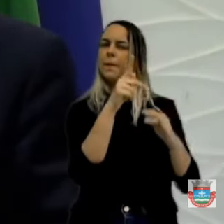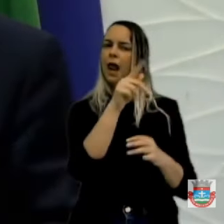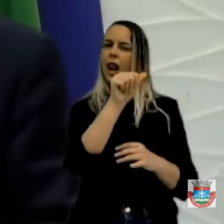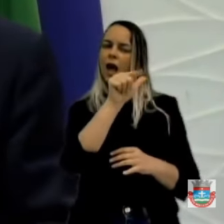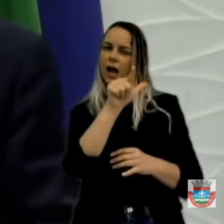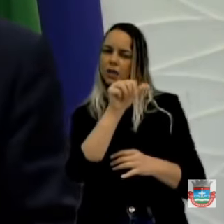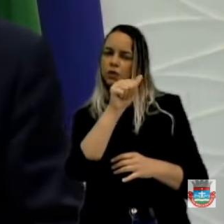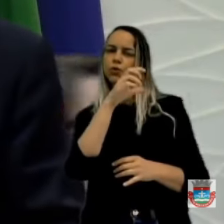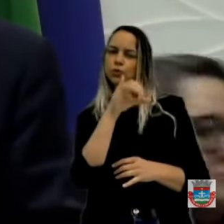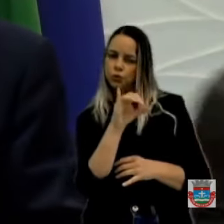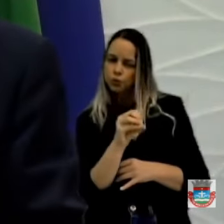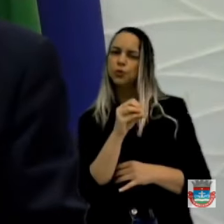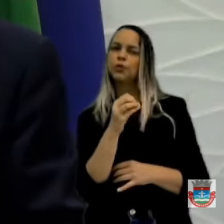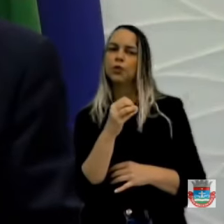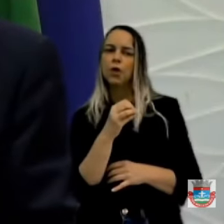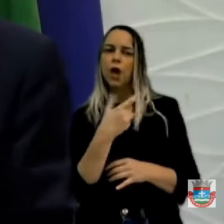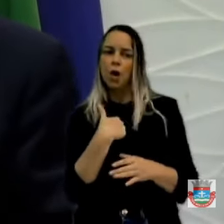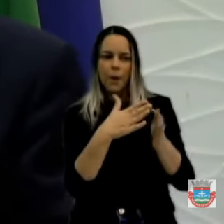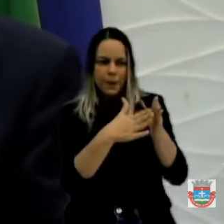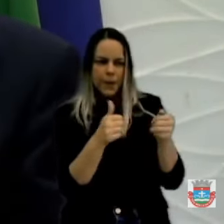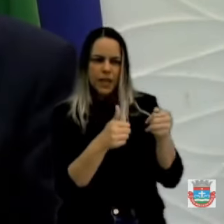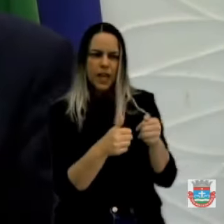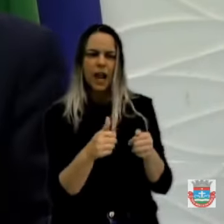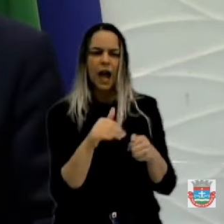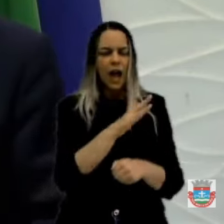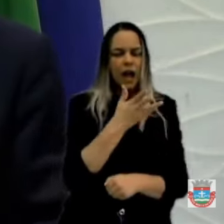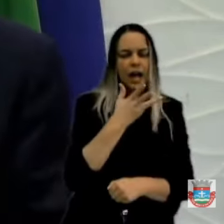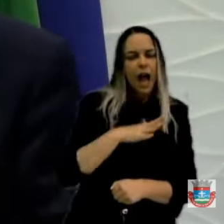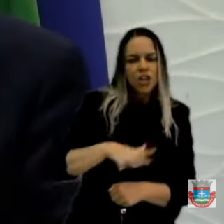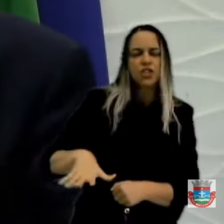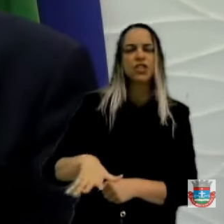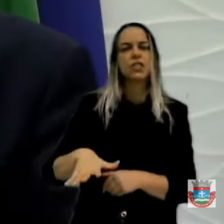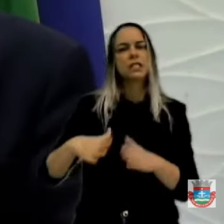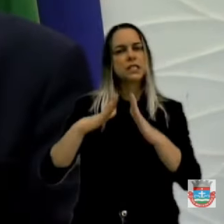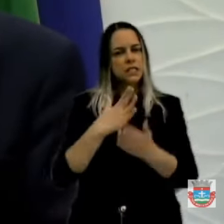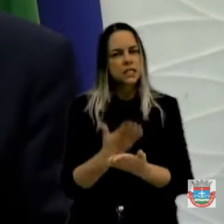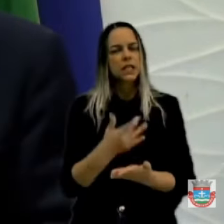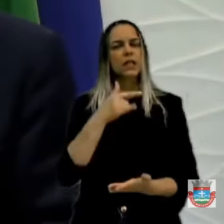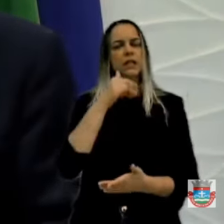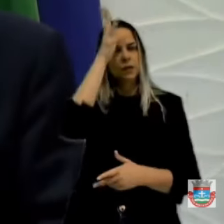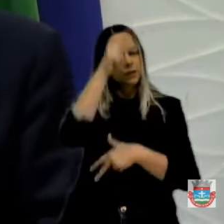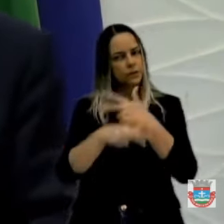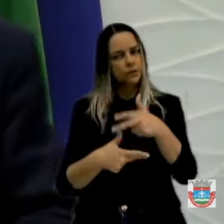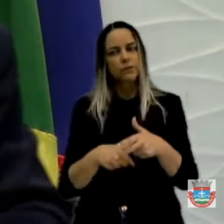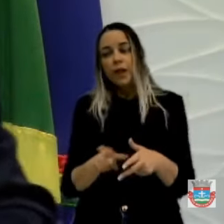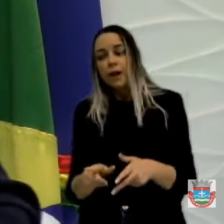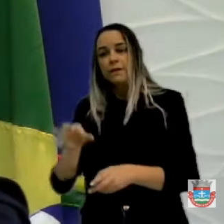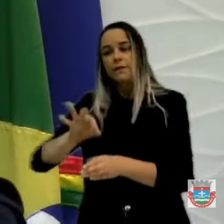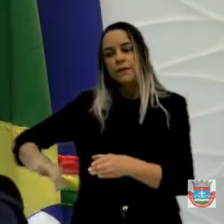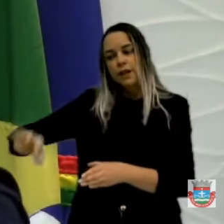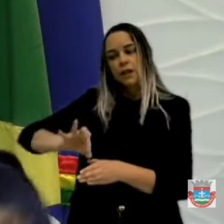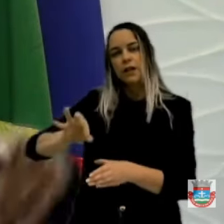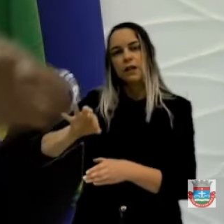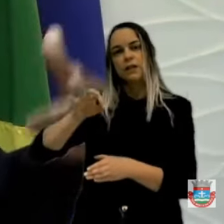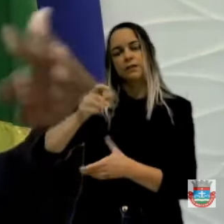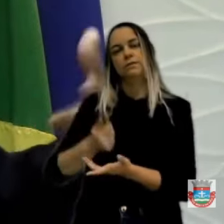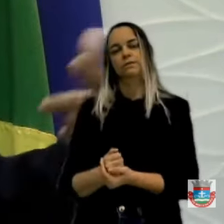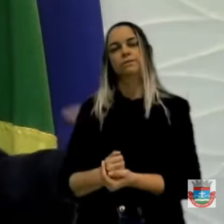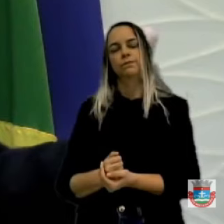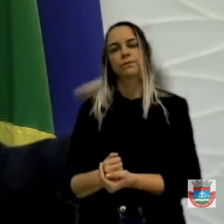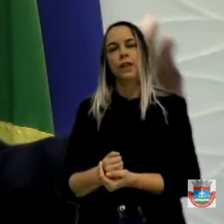a senhora aceitou uma creche para São Bento. E eu pedi que a senhora indicasse para a Vila do Espírito Santo. Ela